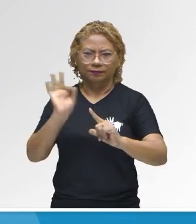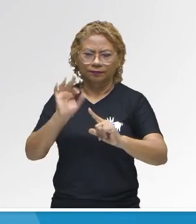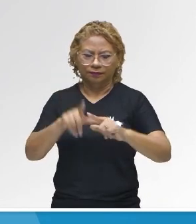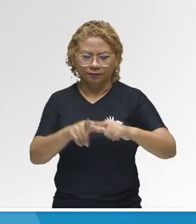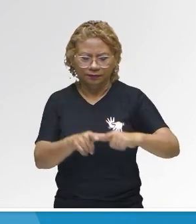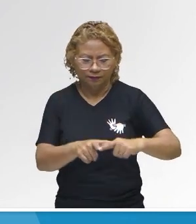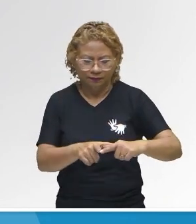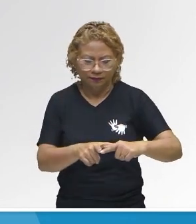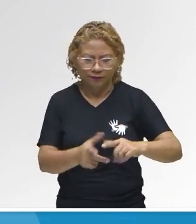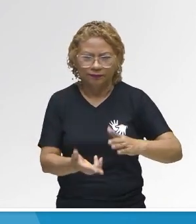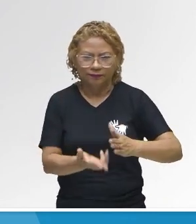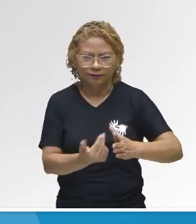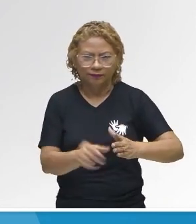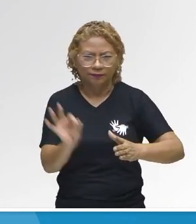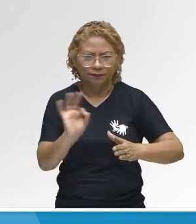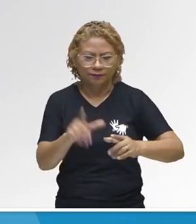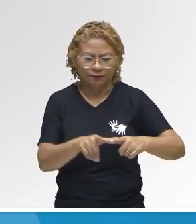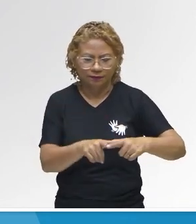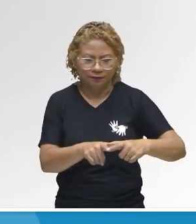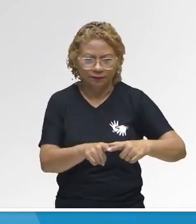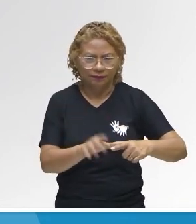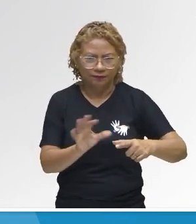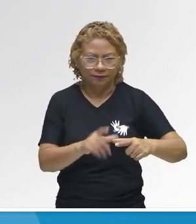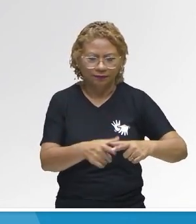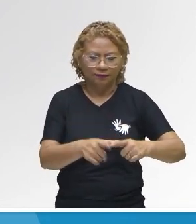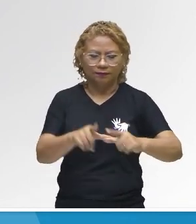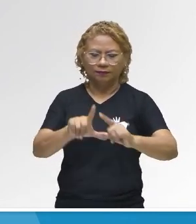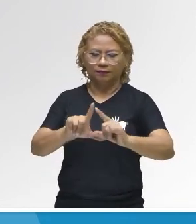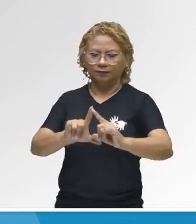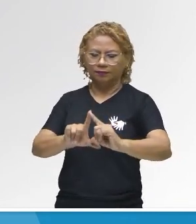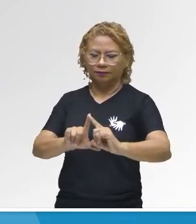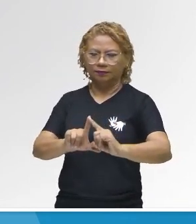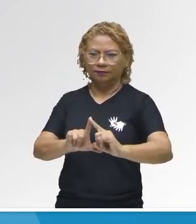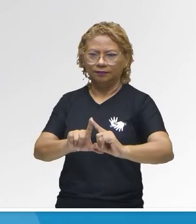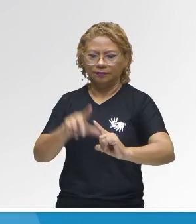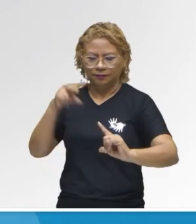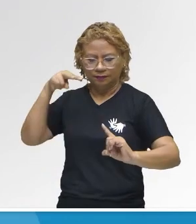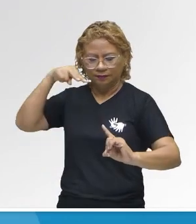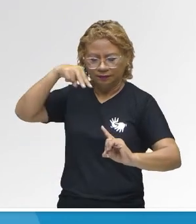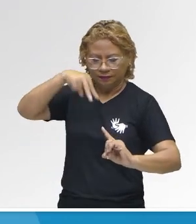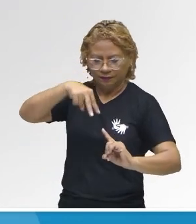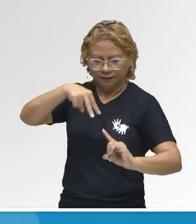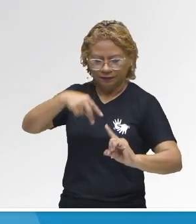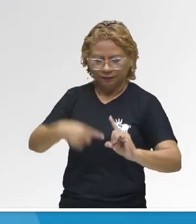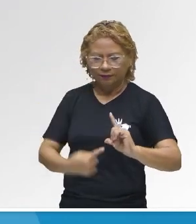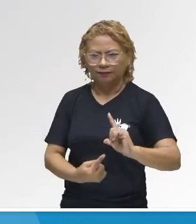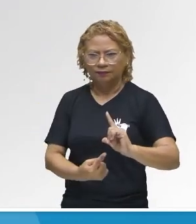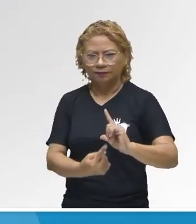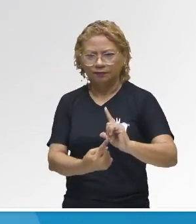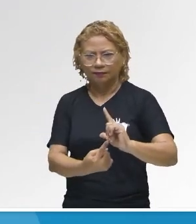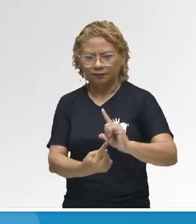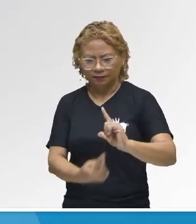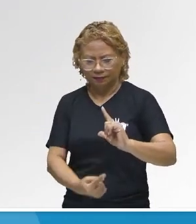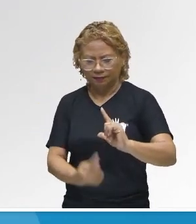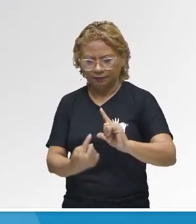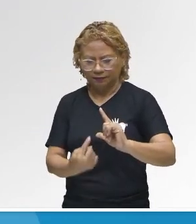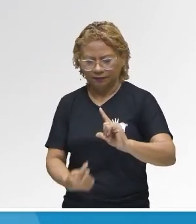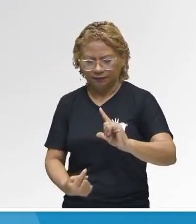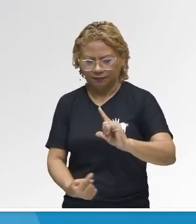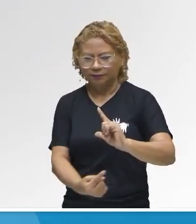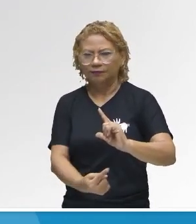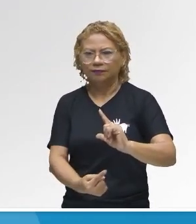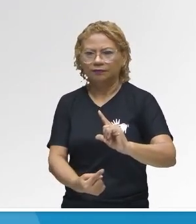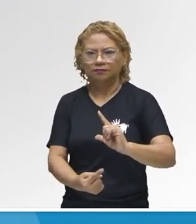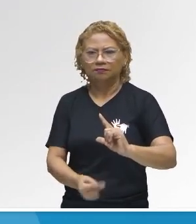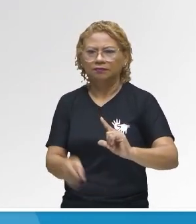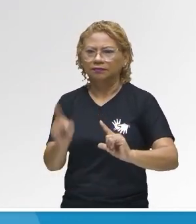na vertical. E aí observando de cima, né, como o triângulozinho está em pé, eu não tenho mais um outro triângulo